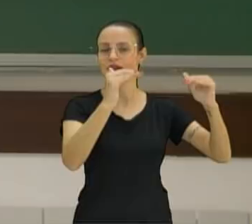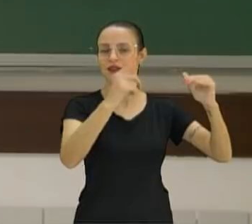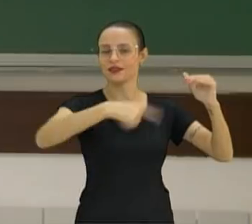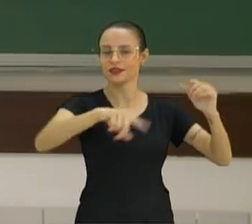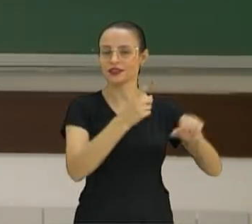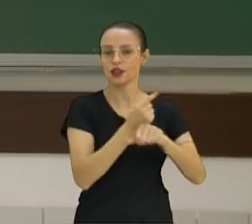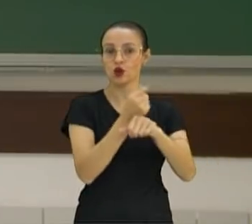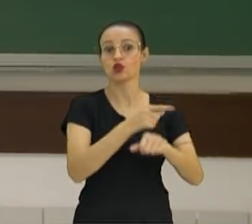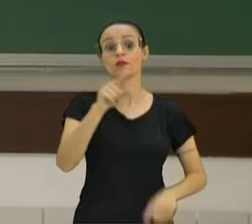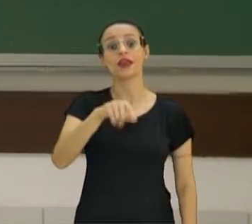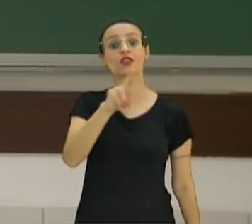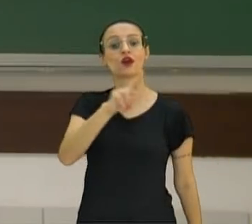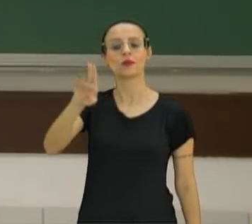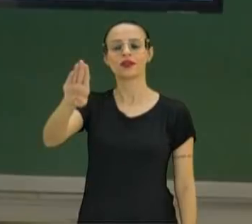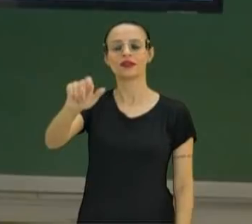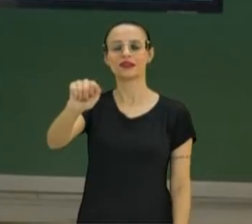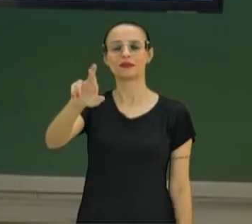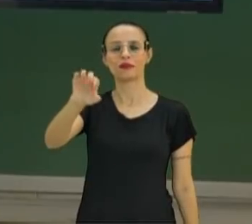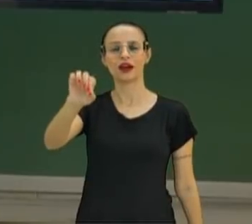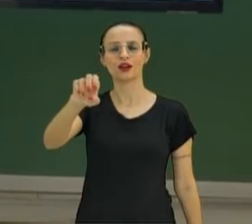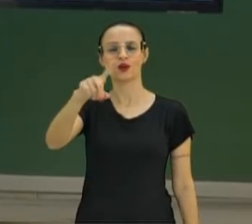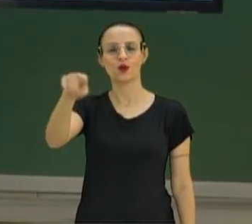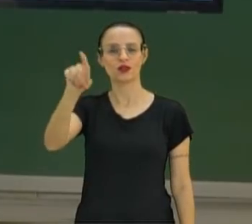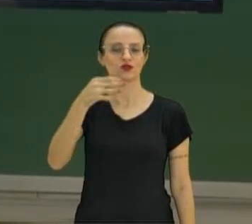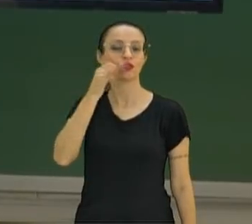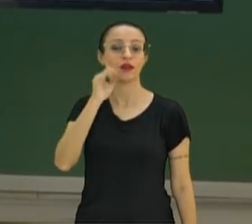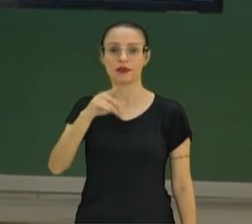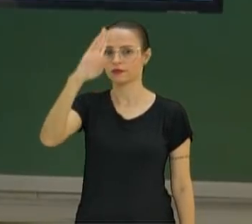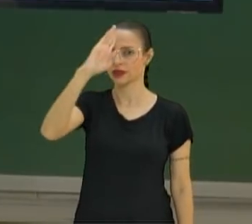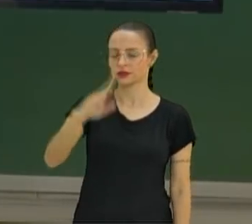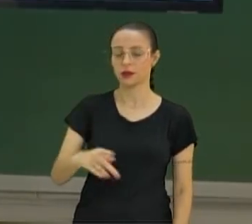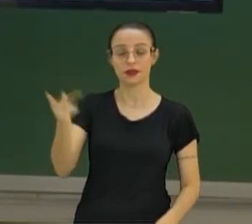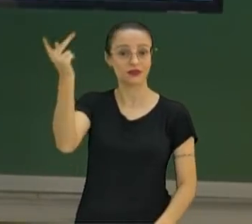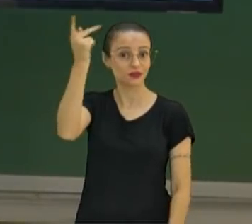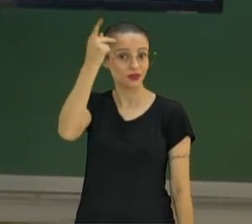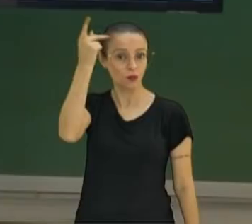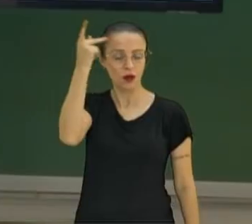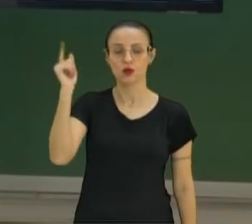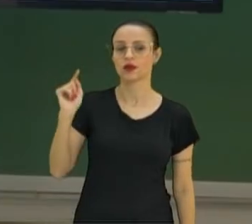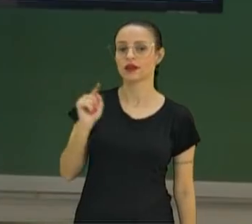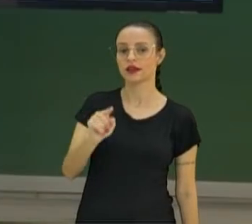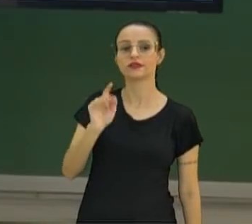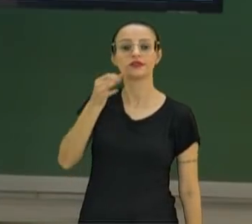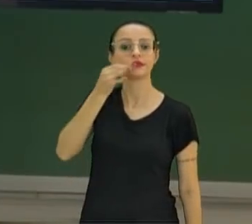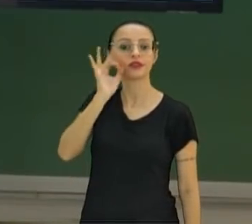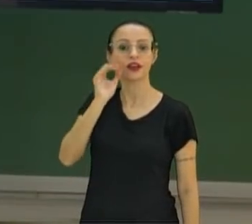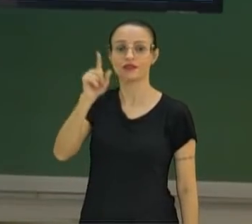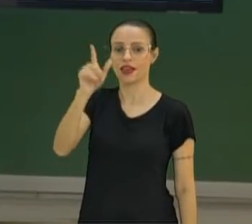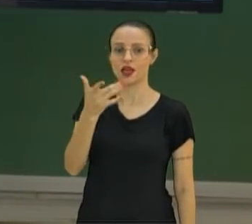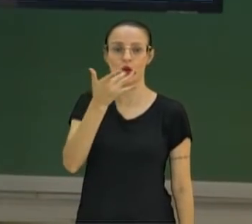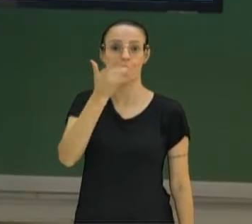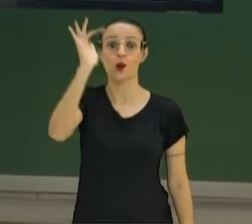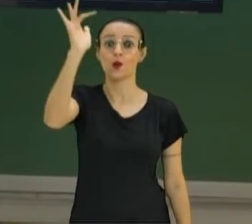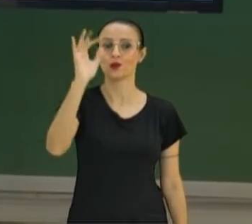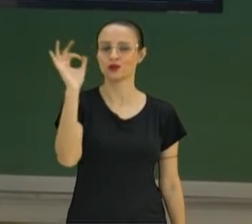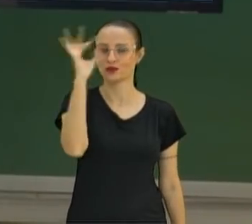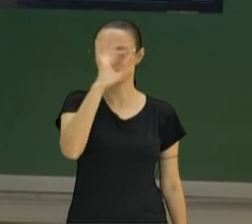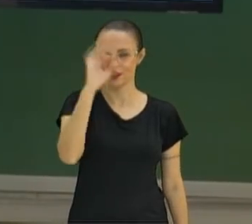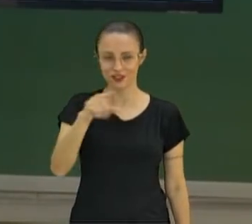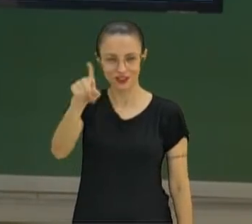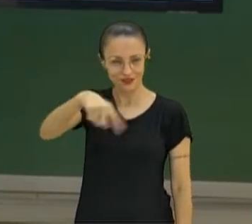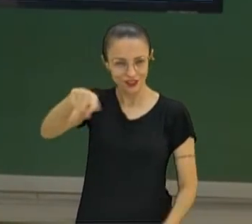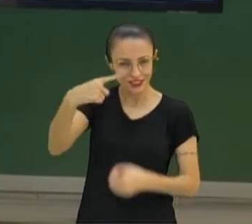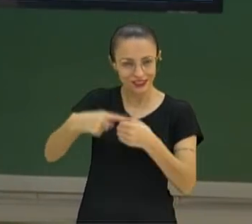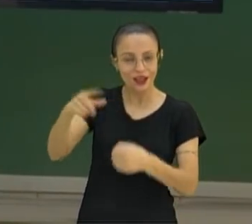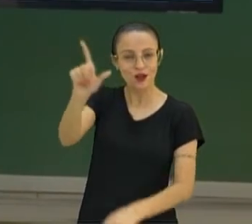de café, principalmente no estado de São Paulo, né? Então, esse café, chamado de Ouro Verde, o pessoal de Londrina aí